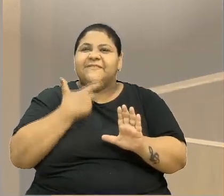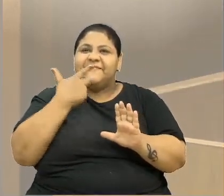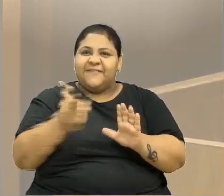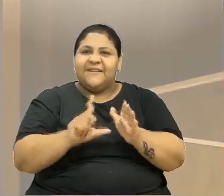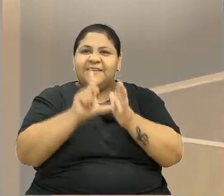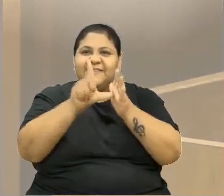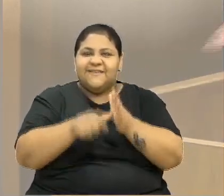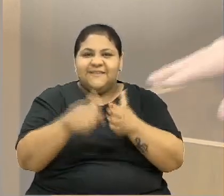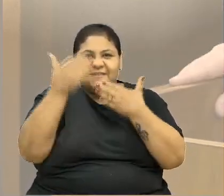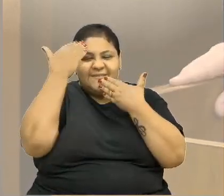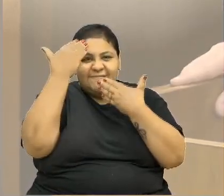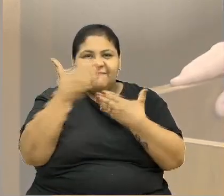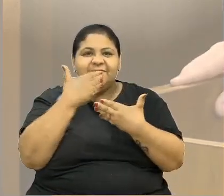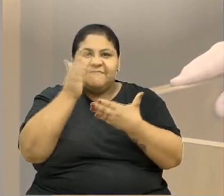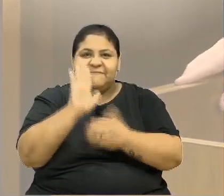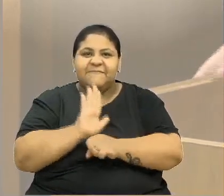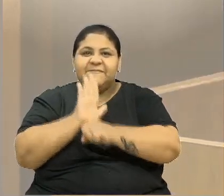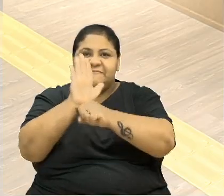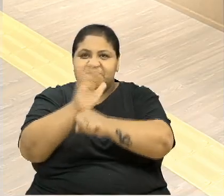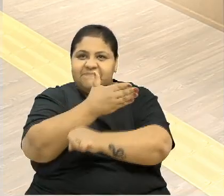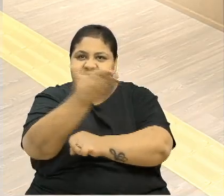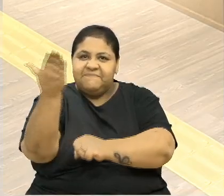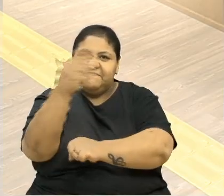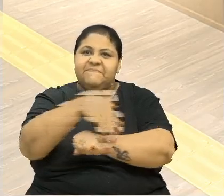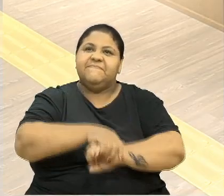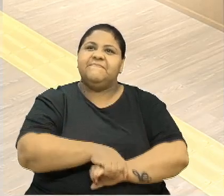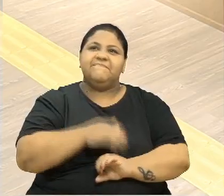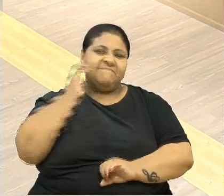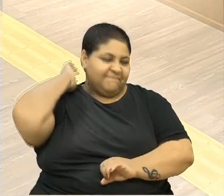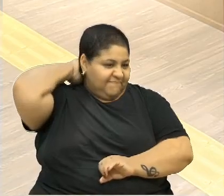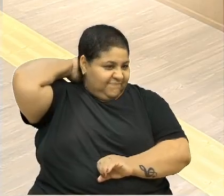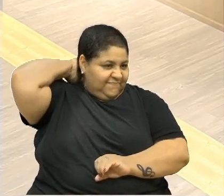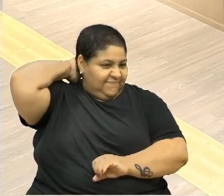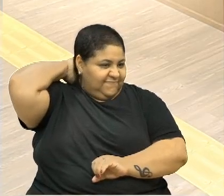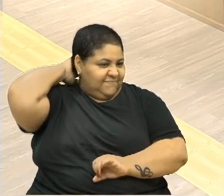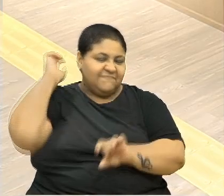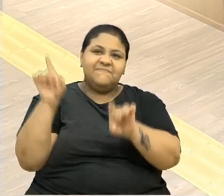Muito obrigado e peço o apoio dos colegas vereadores. Também com a palavra ainda.